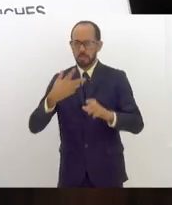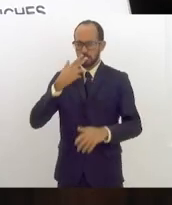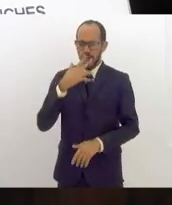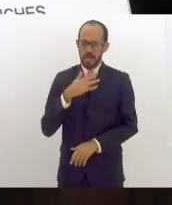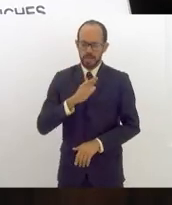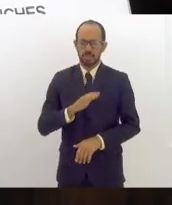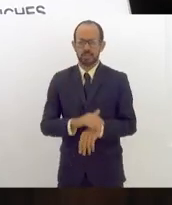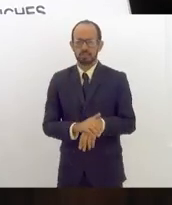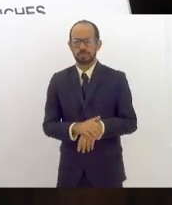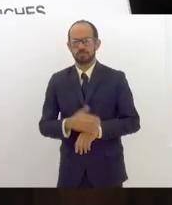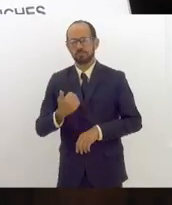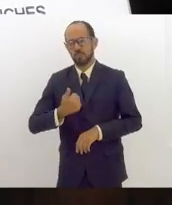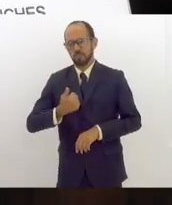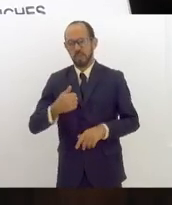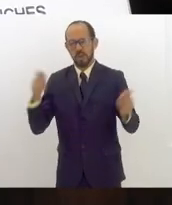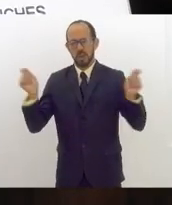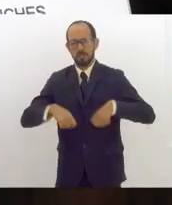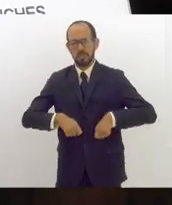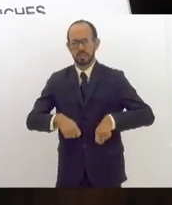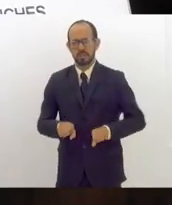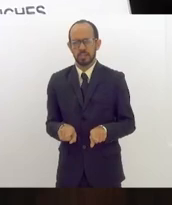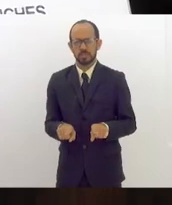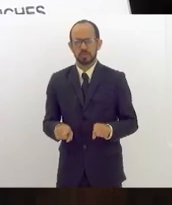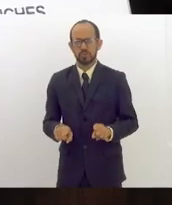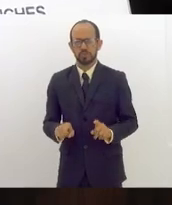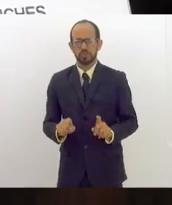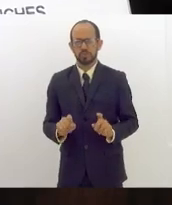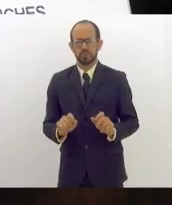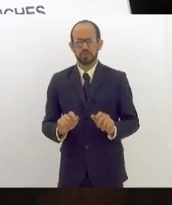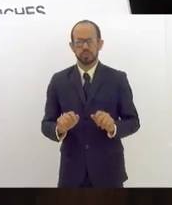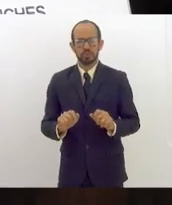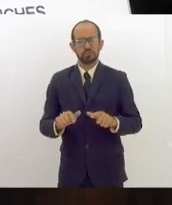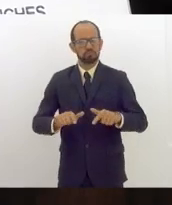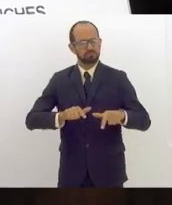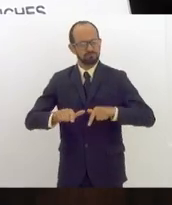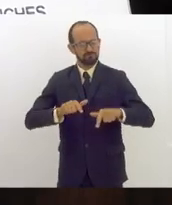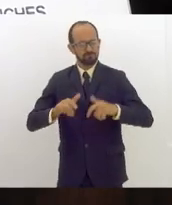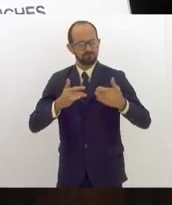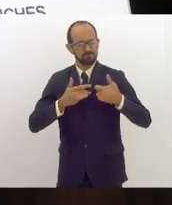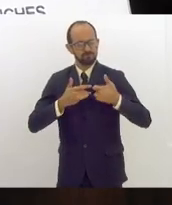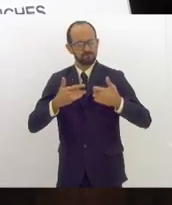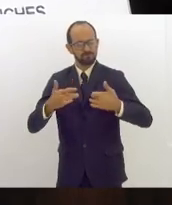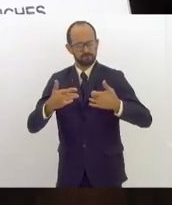é primeiro uma grande capacidade de exercer a solidariedade